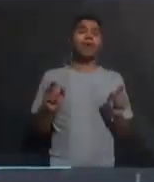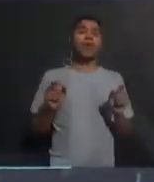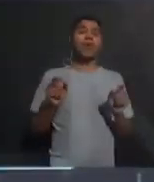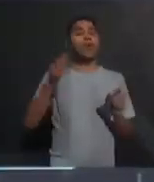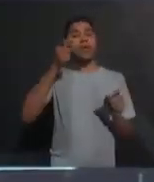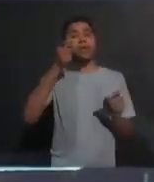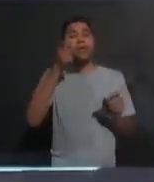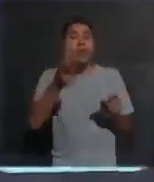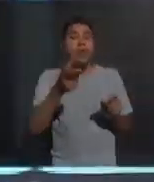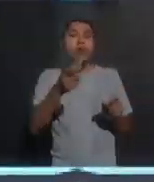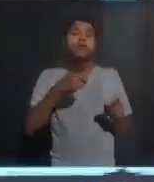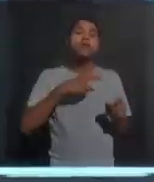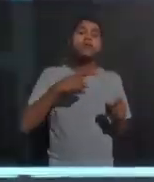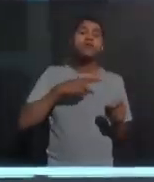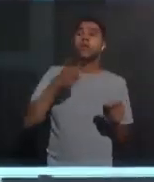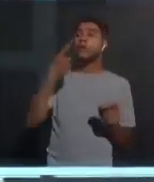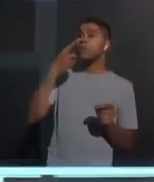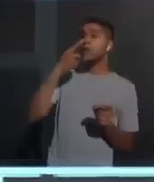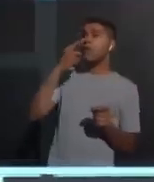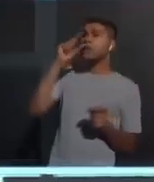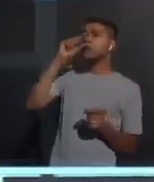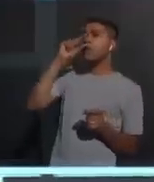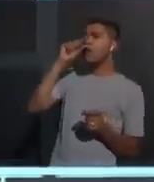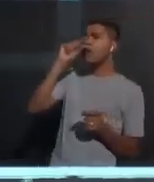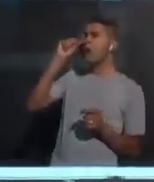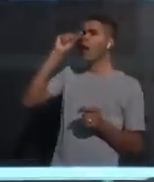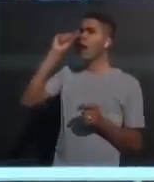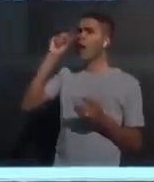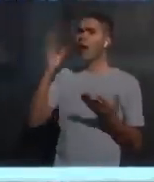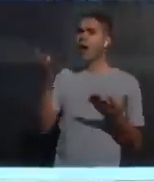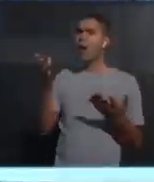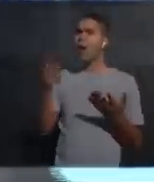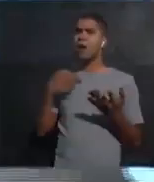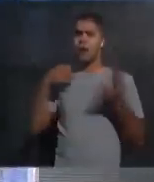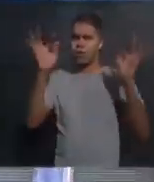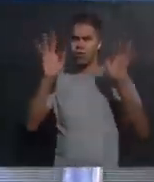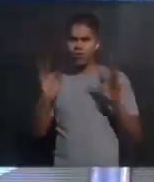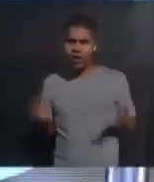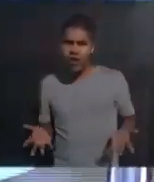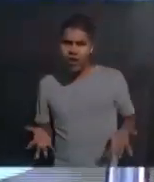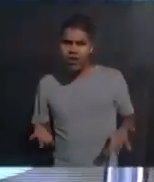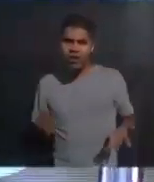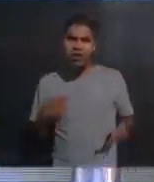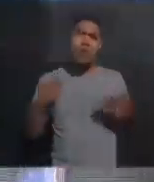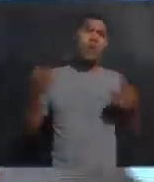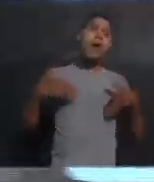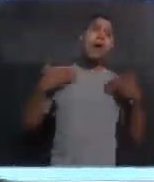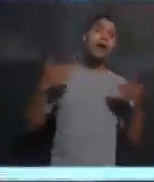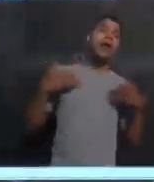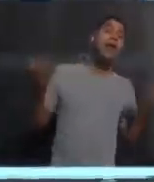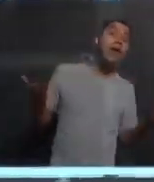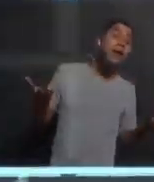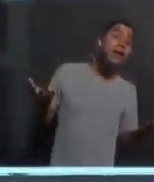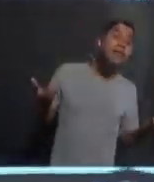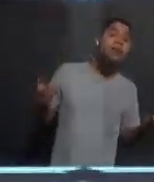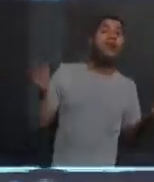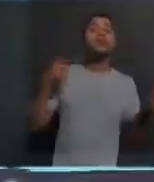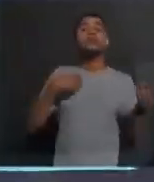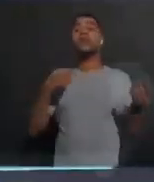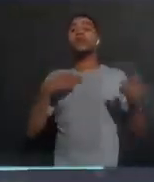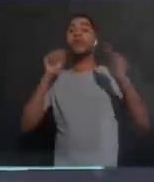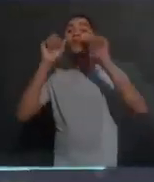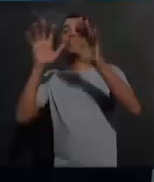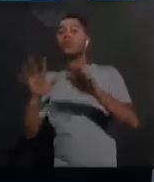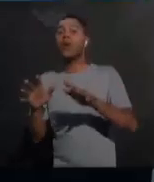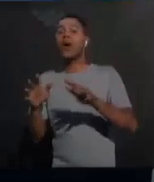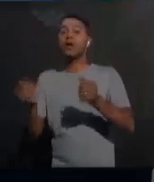se eu tivesse um nariz em pé mas eu não fosse feliz por fosse alegre fosse abençoada e abençoadora